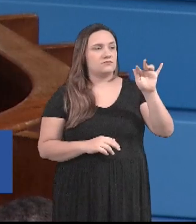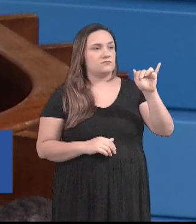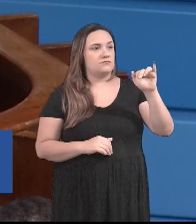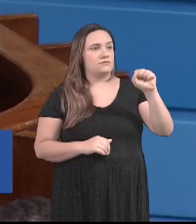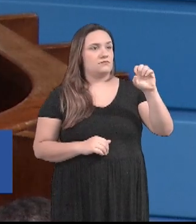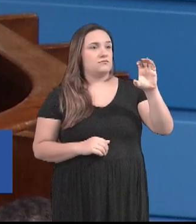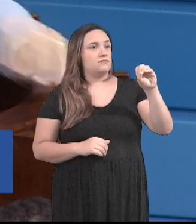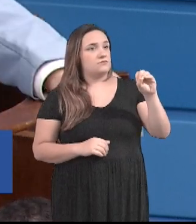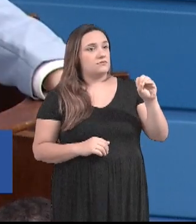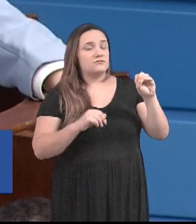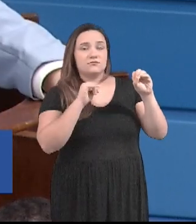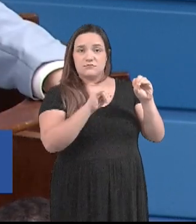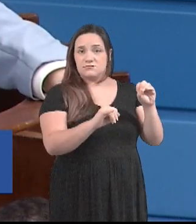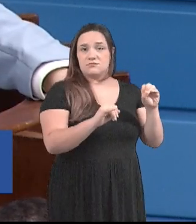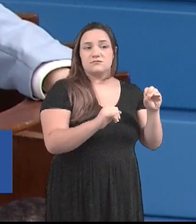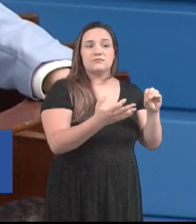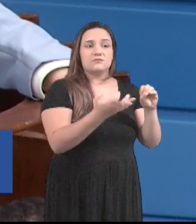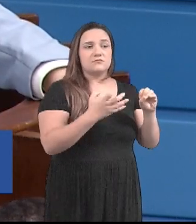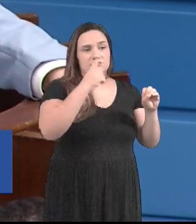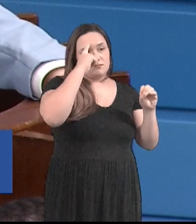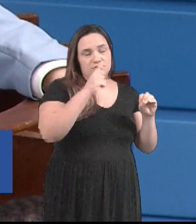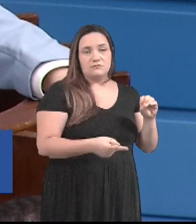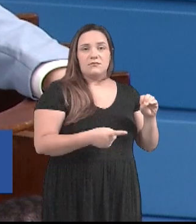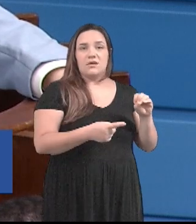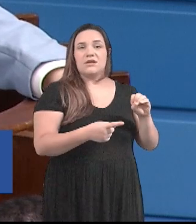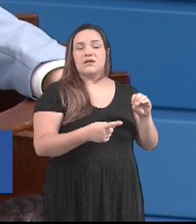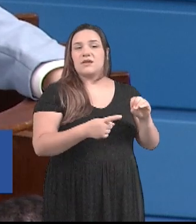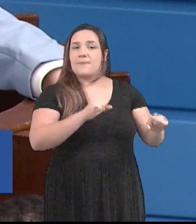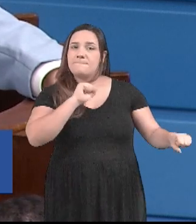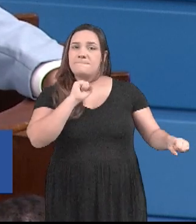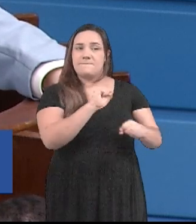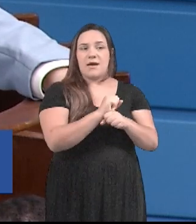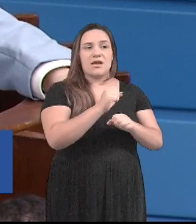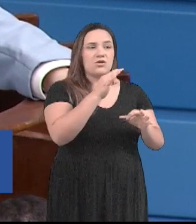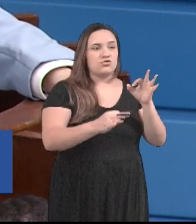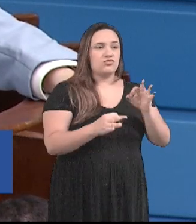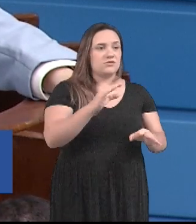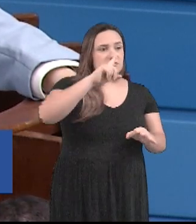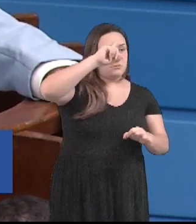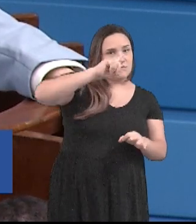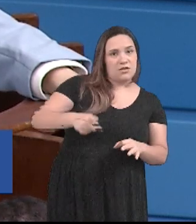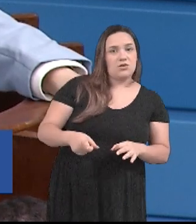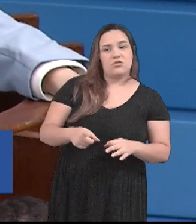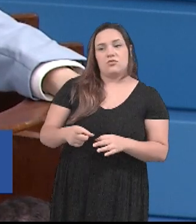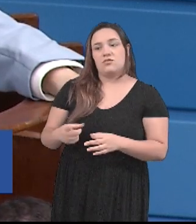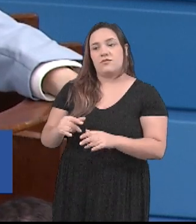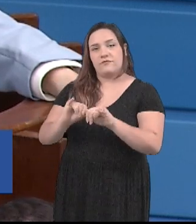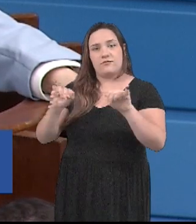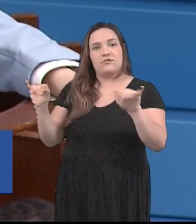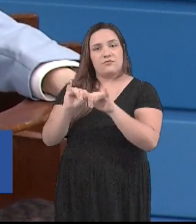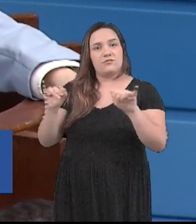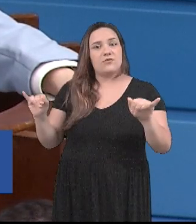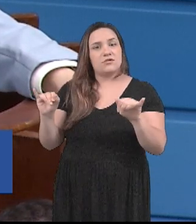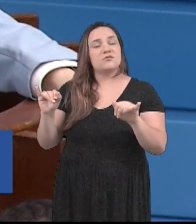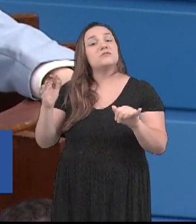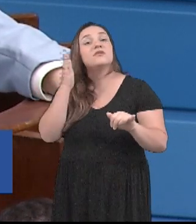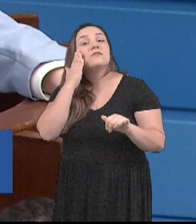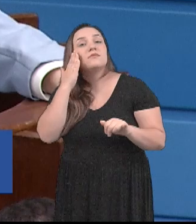pedir a suspensão de uma ordem que transitou em julgado, que esse parlamentar conquistou o direito à informação, ao